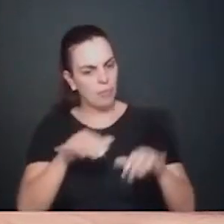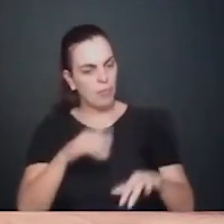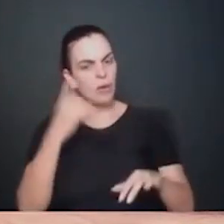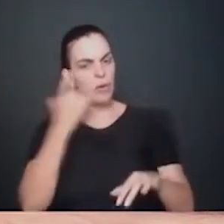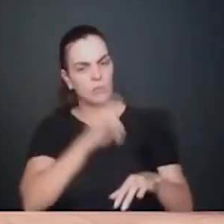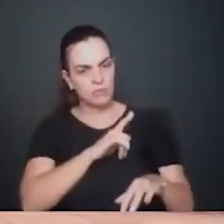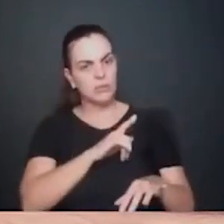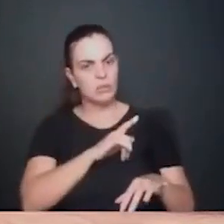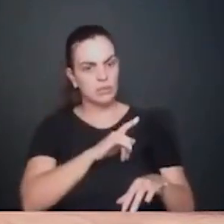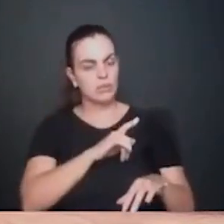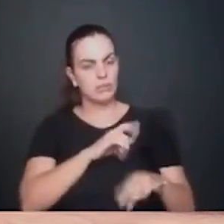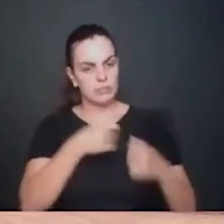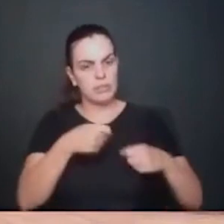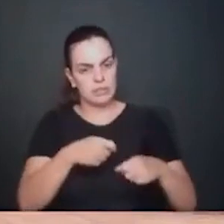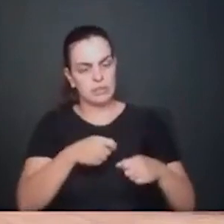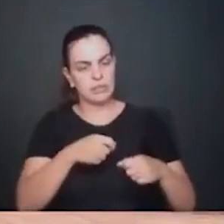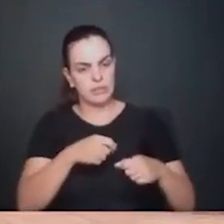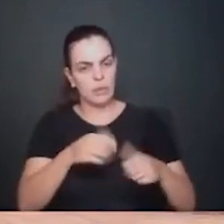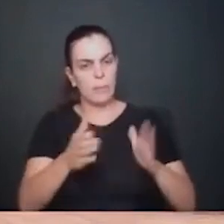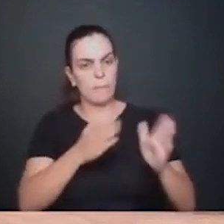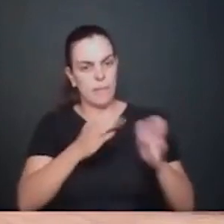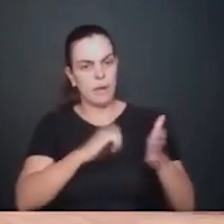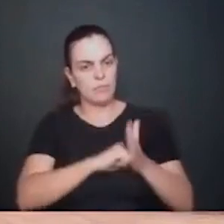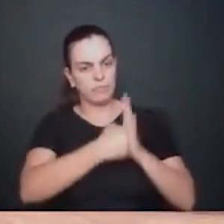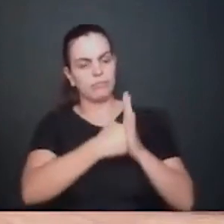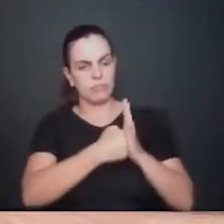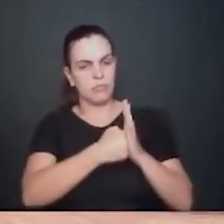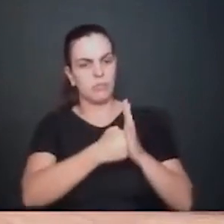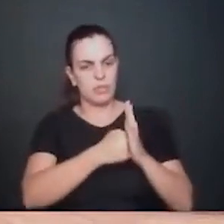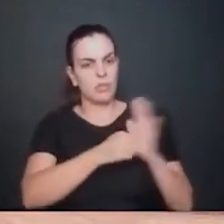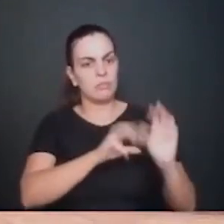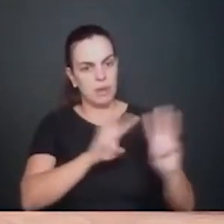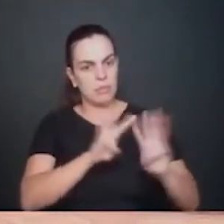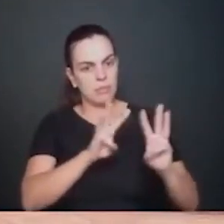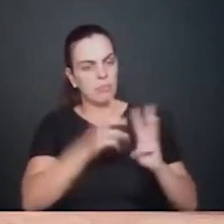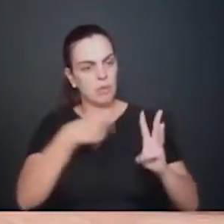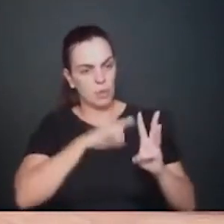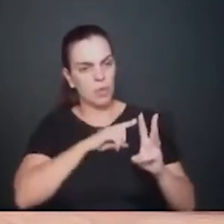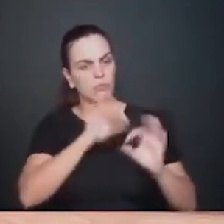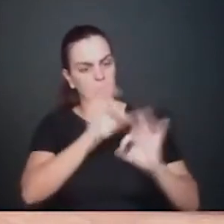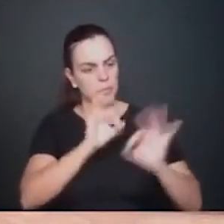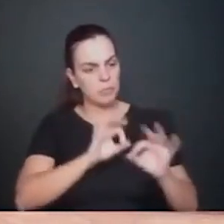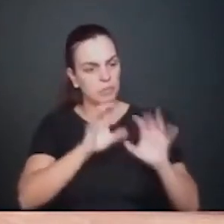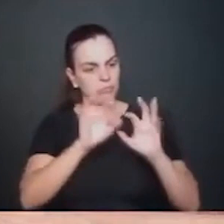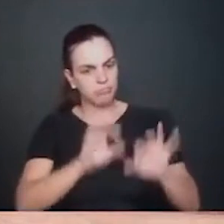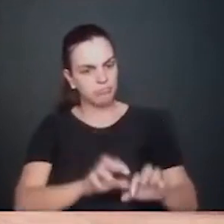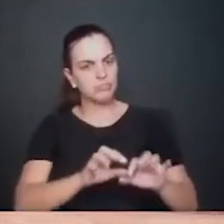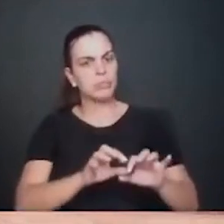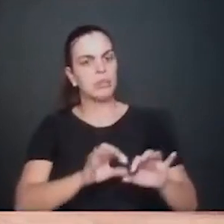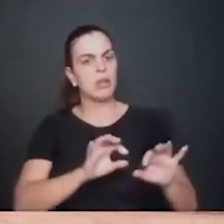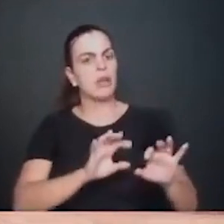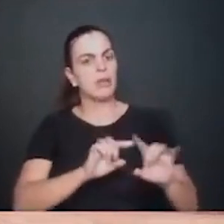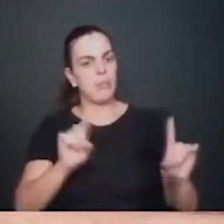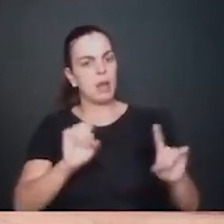você fazer todo esse teste. Então, foi isso que aconteceu. Me parece que já está tudo resolvido. Acho que atendo aos questionamentos